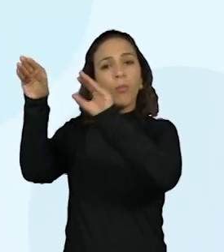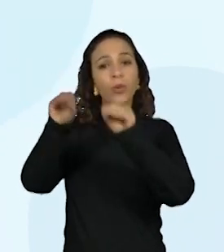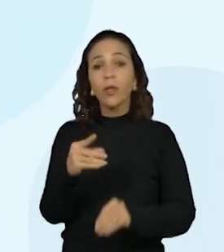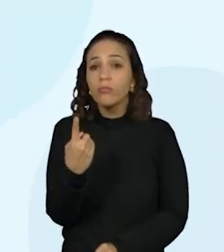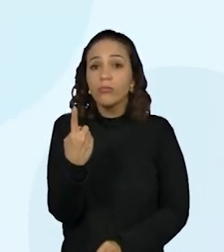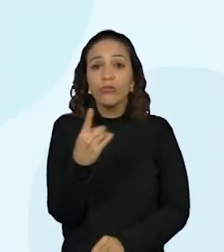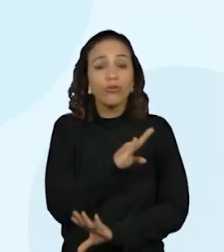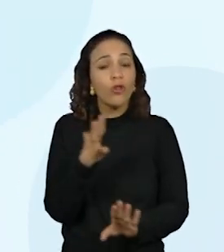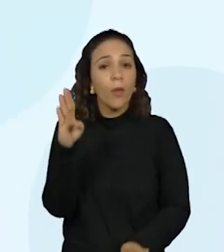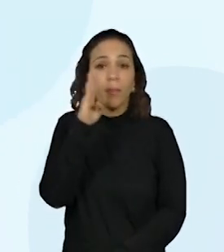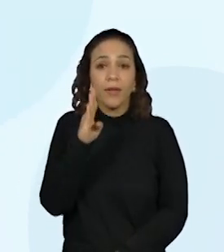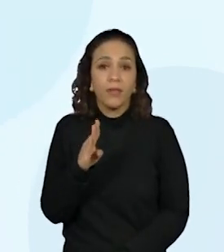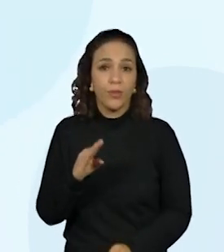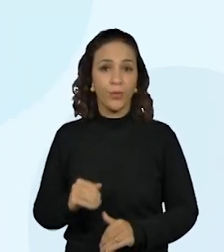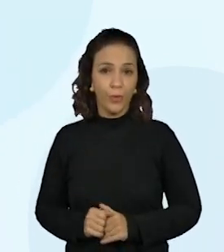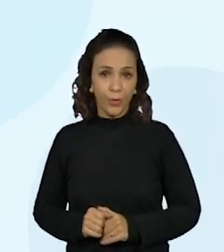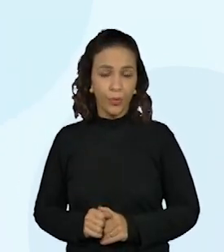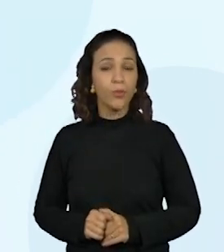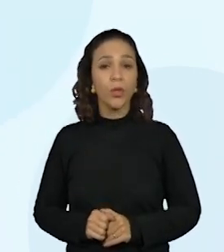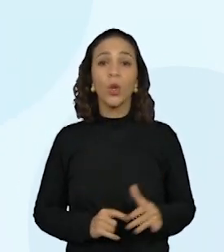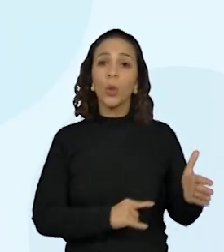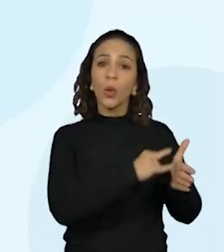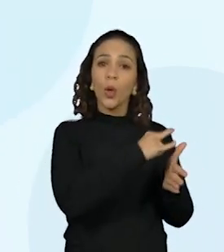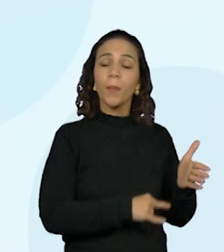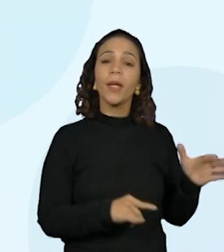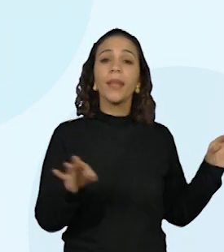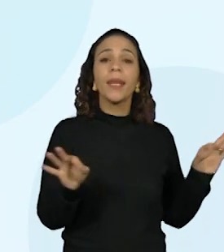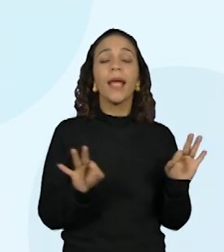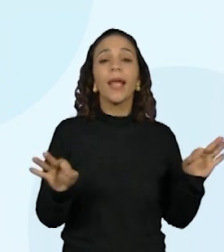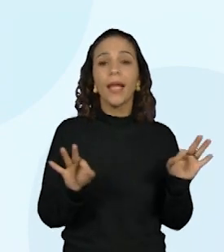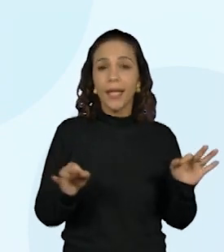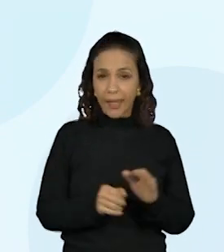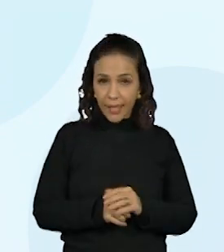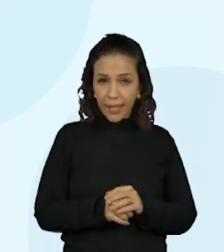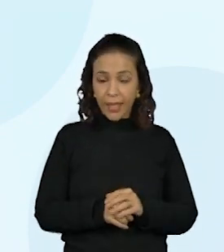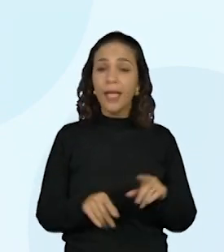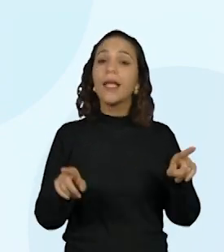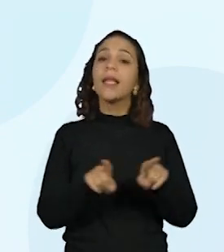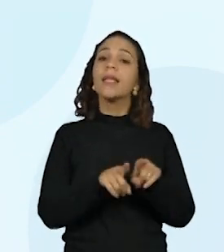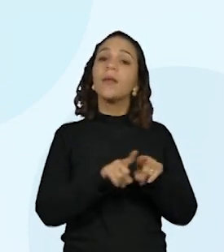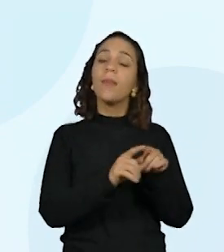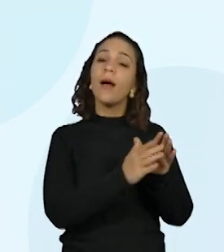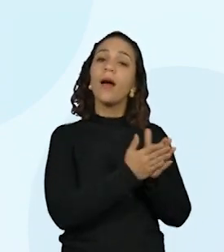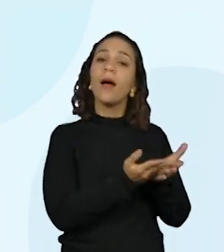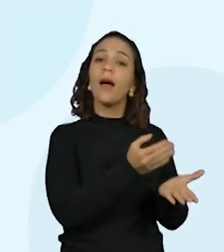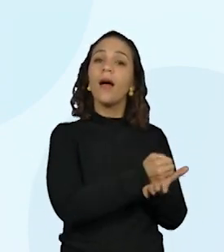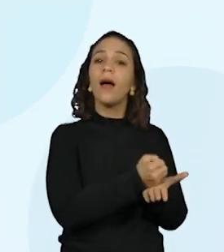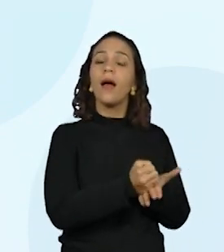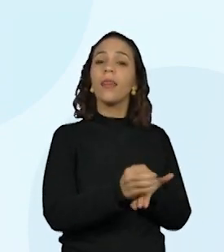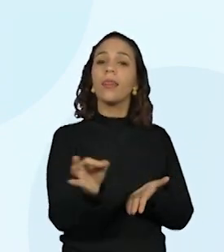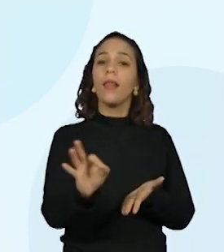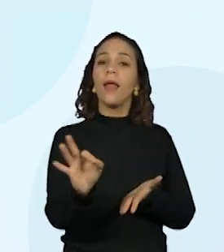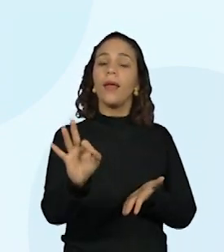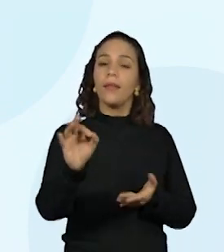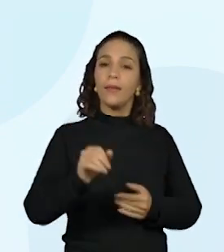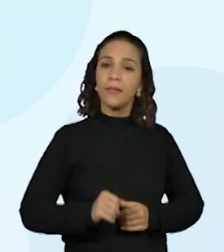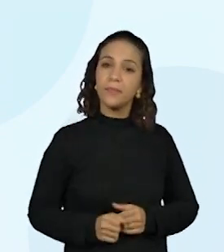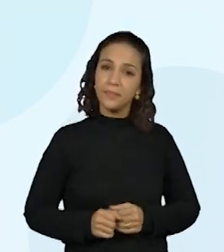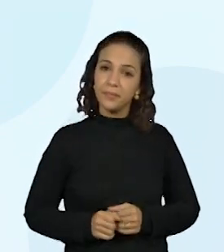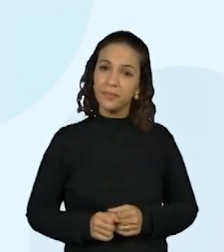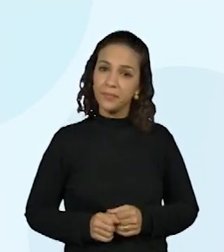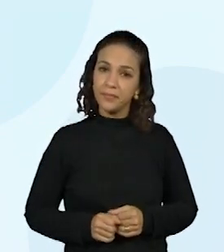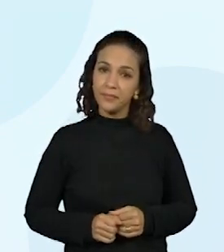mudássemos sem documento e sem passaporte. A gente